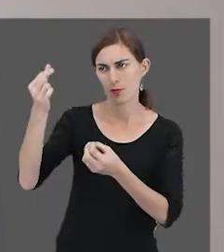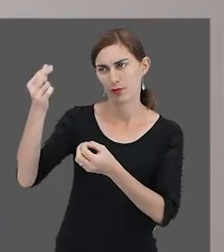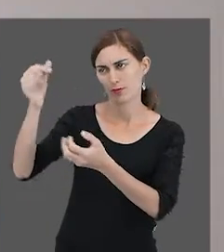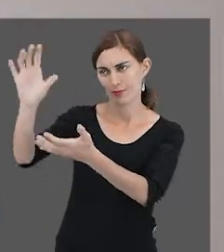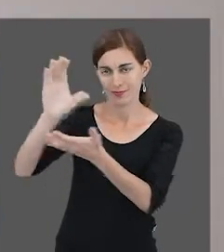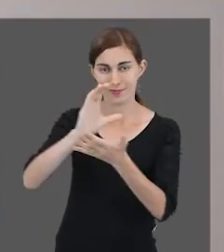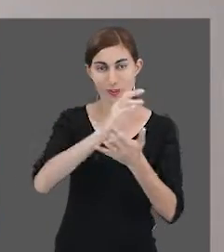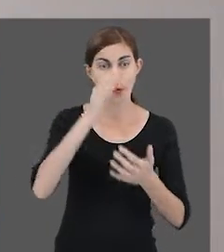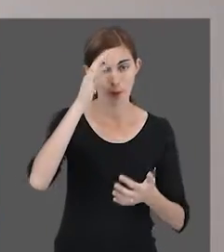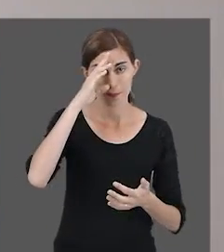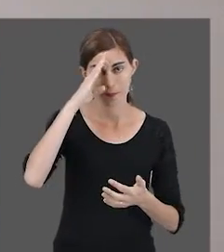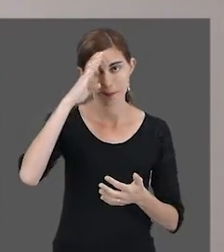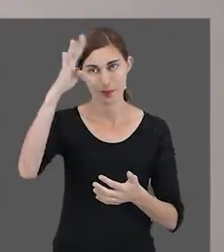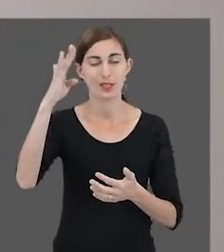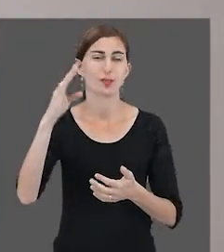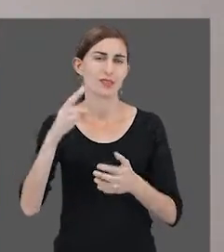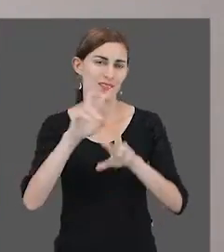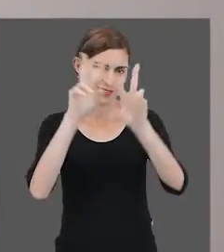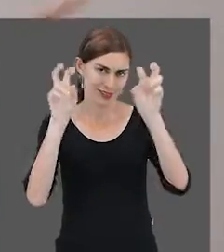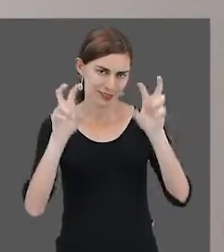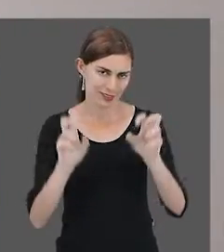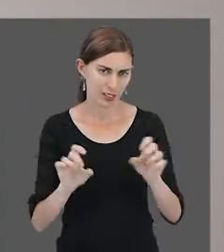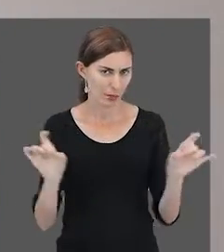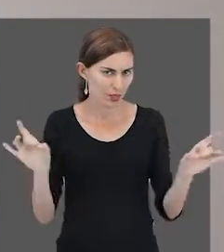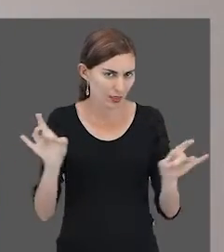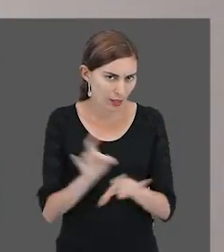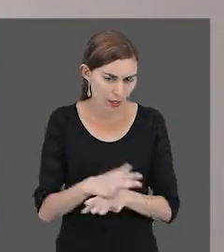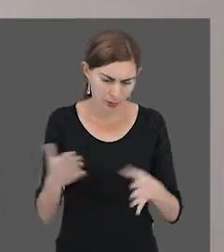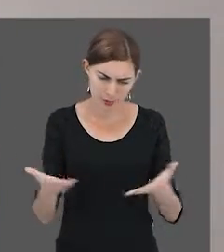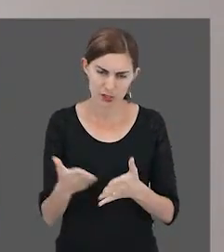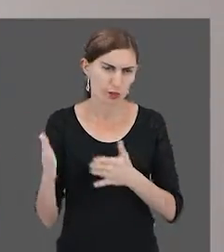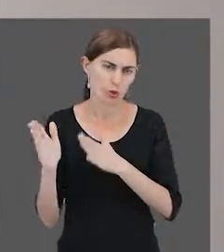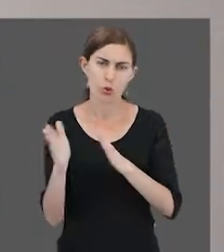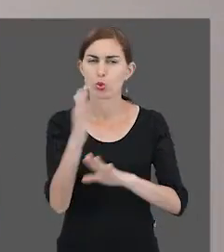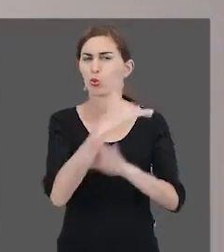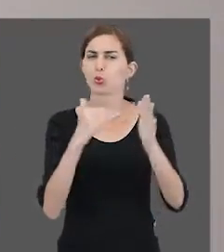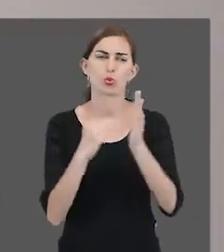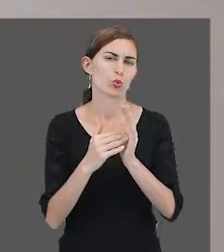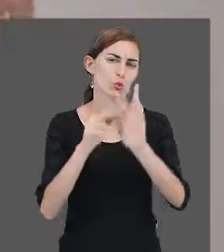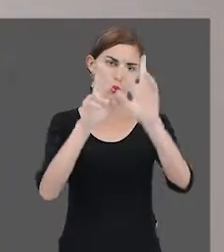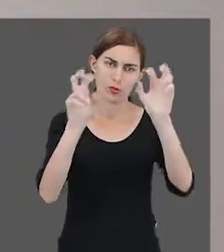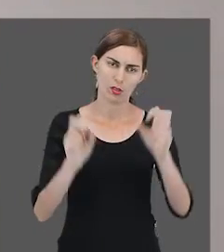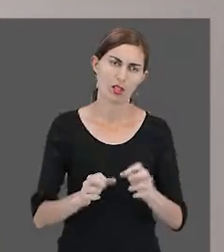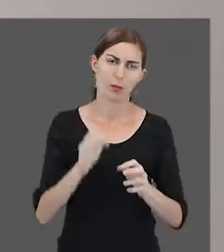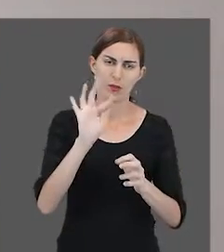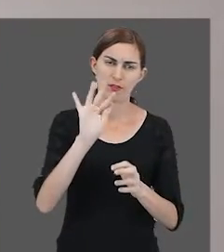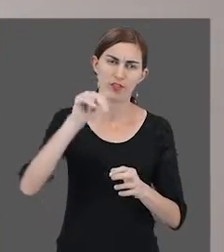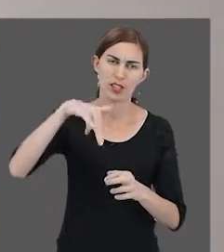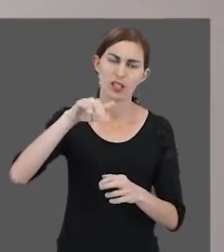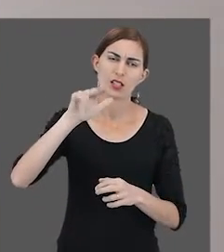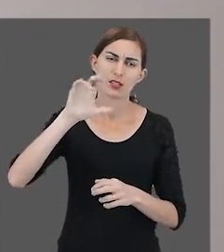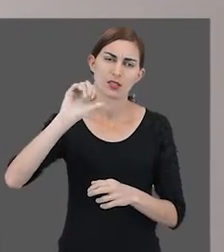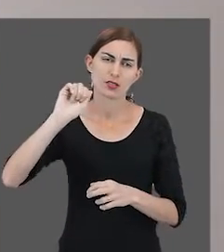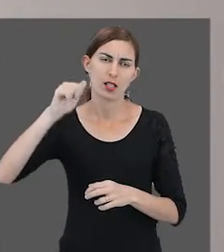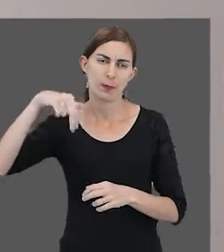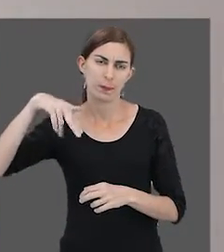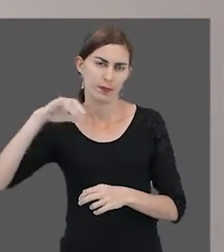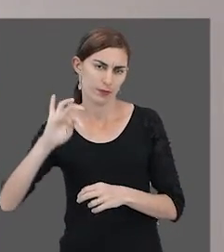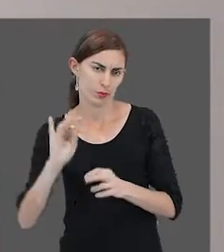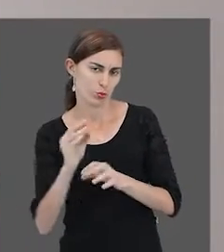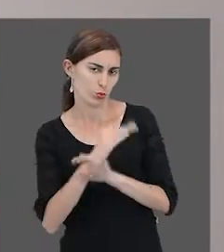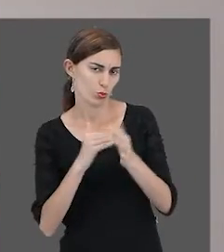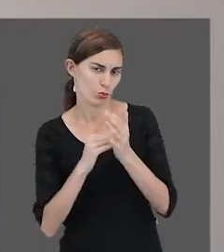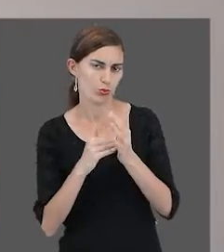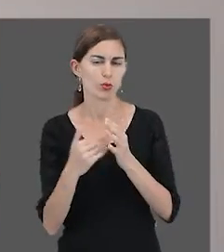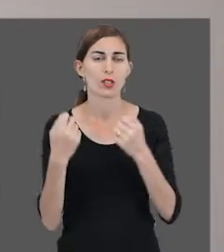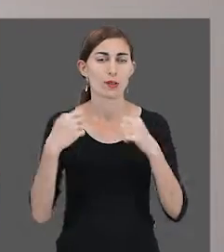da educação. Entenda que esse assunto não se esgota nessa videoaula, não tem como eu falar de todo esse financiamento nessa videoaula. Então é